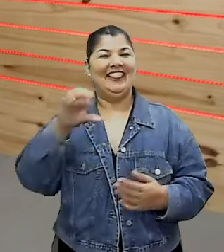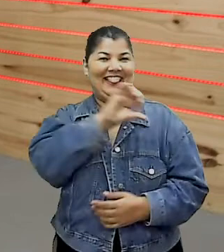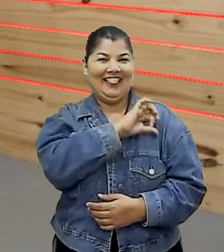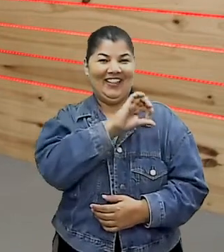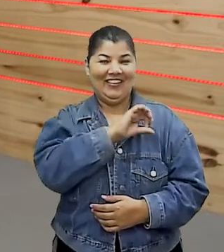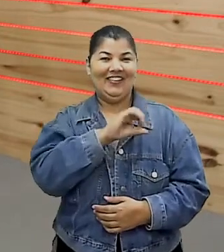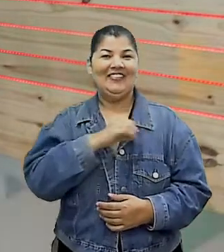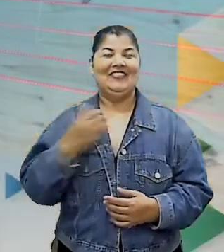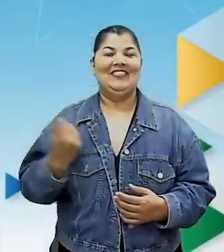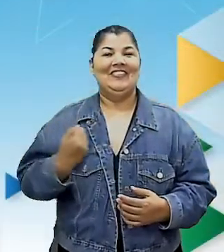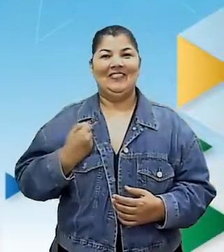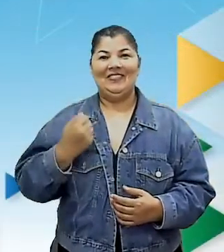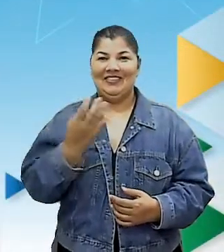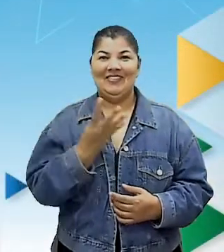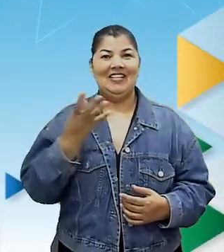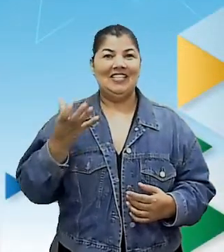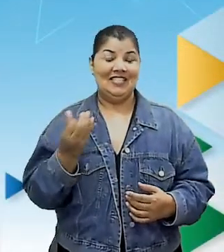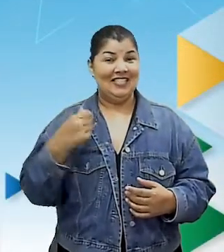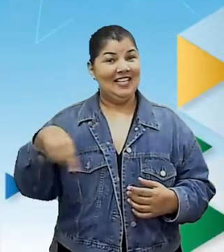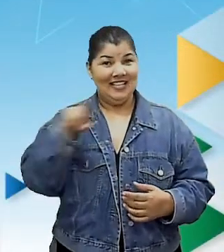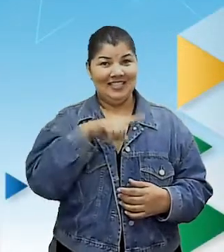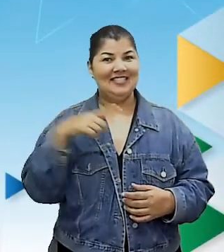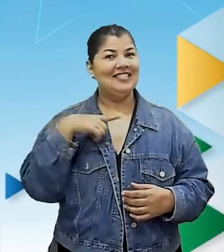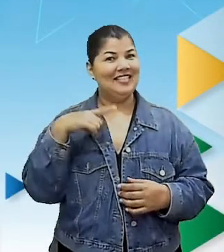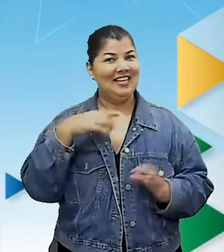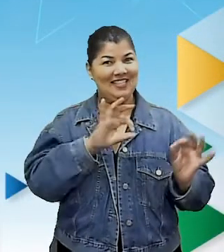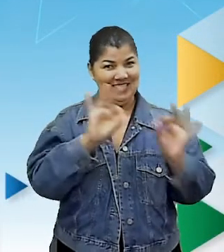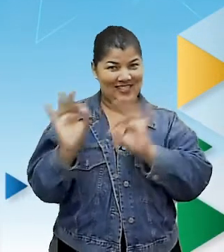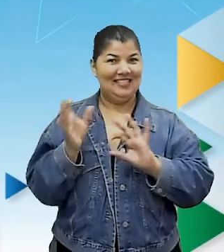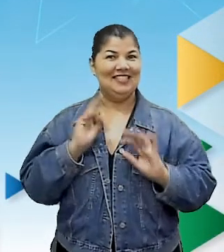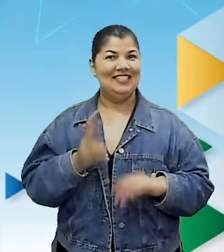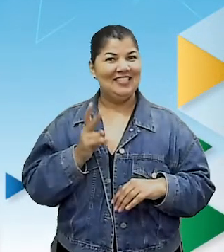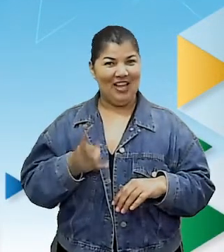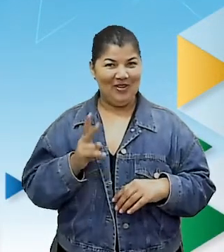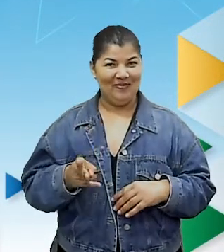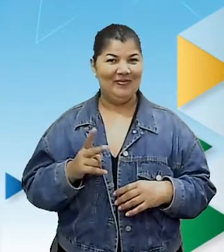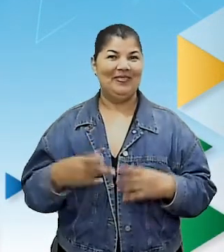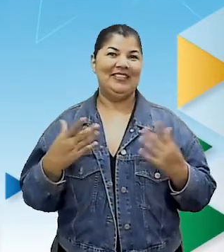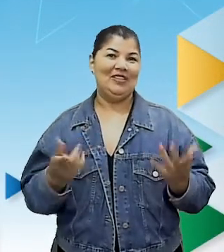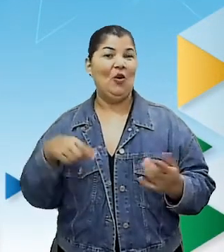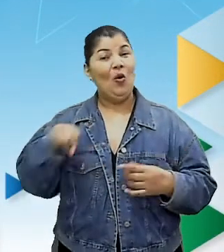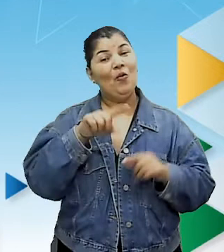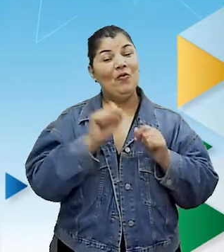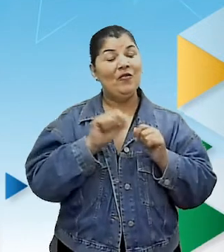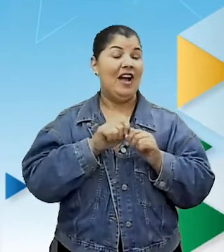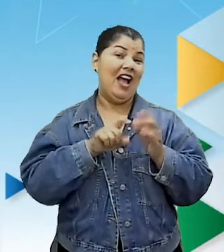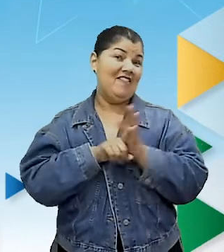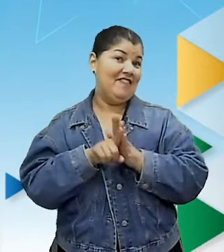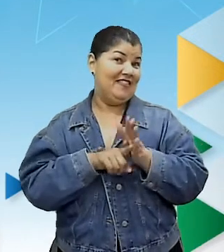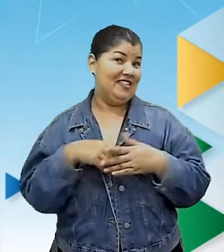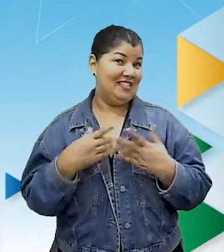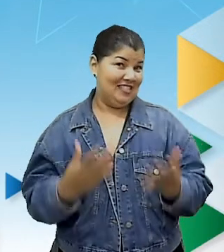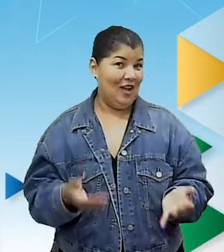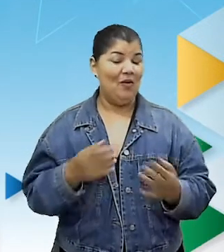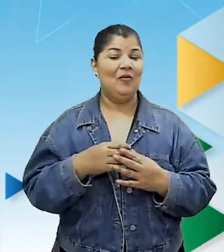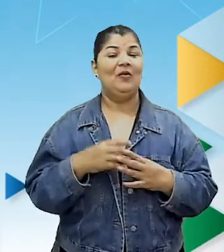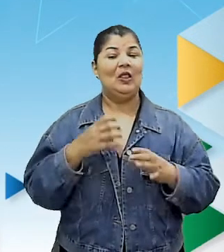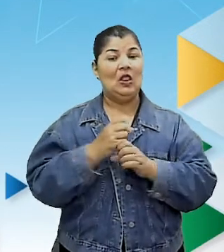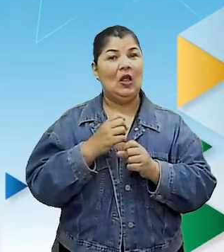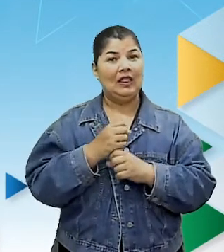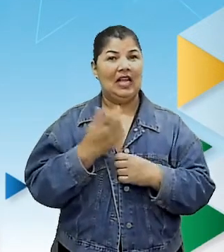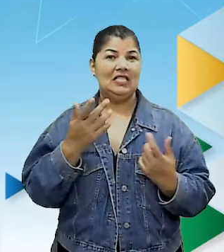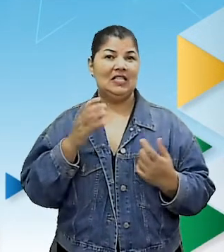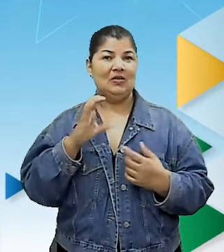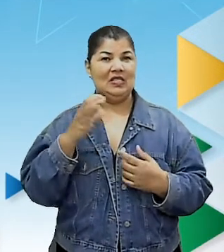número 46, para você que está sempre nos acompanhando, ou então você que está fazendo revisão. Notação científica,